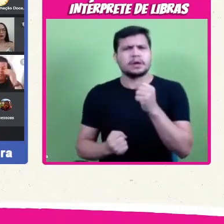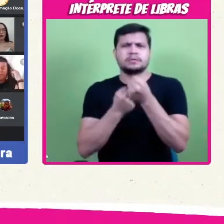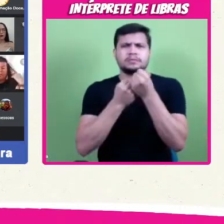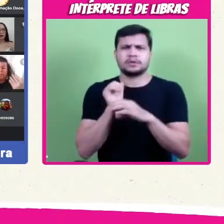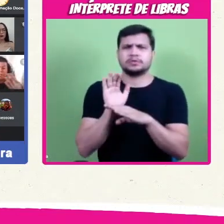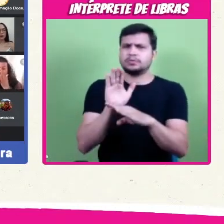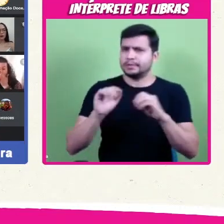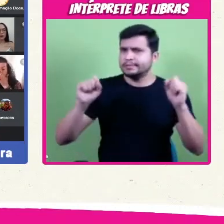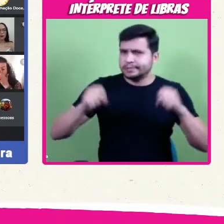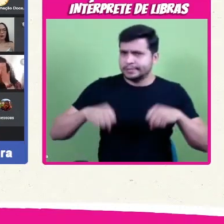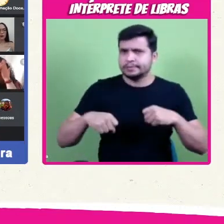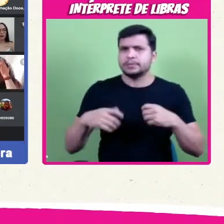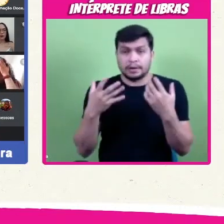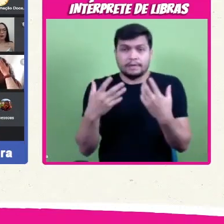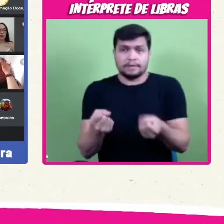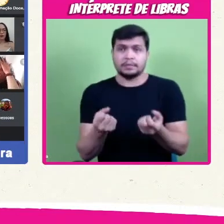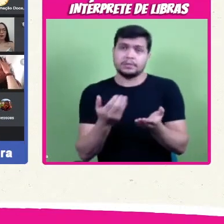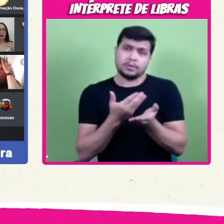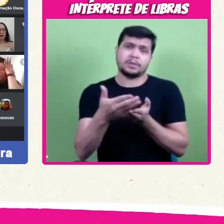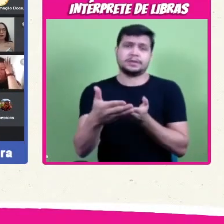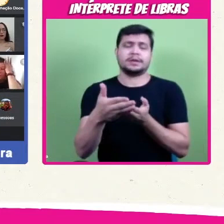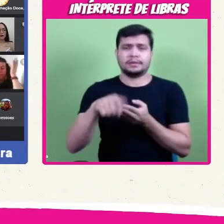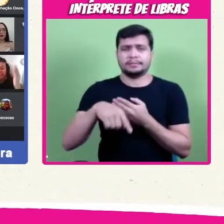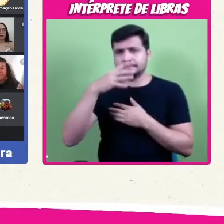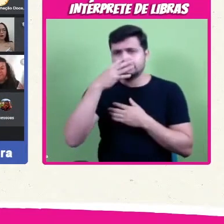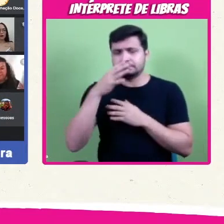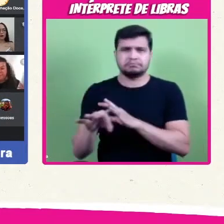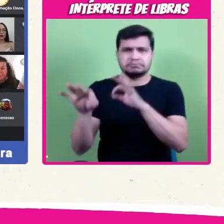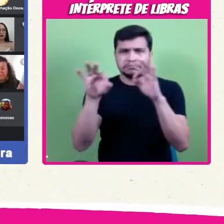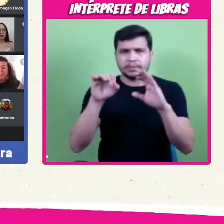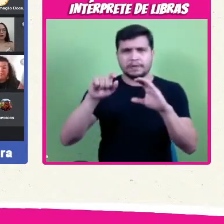bom filme, né? Bons filmes, boas